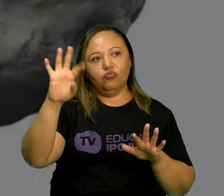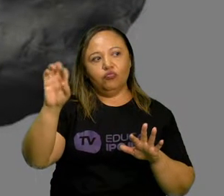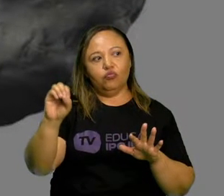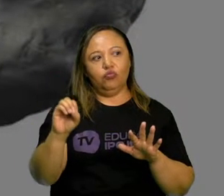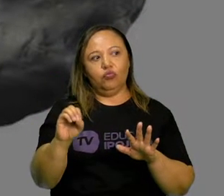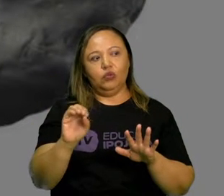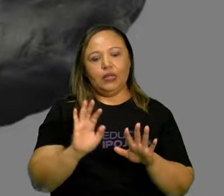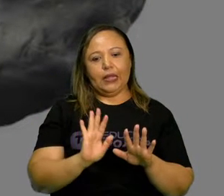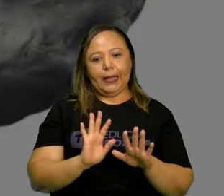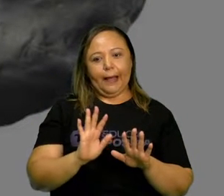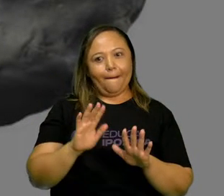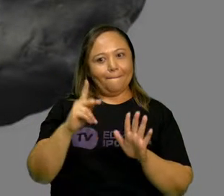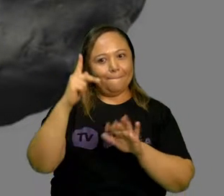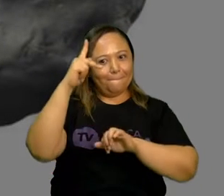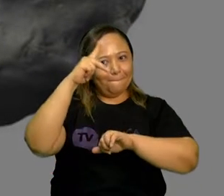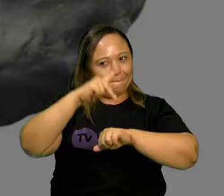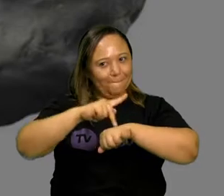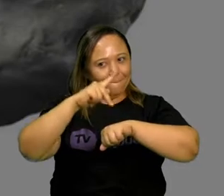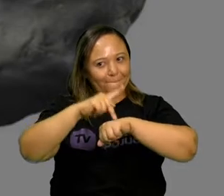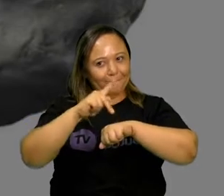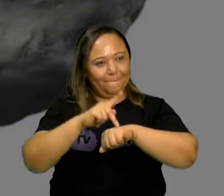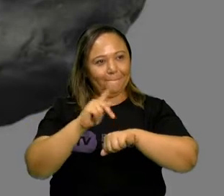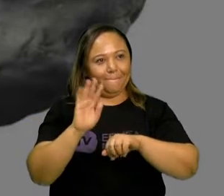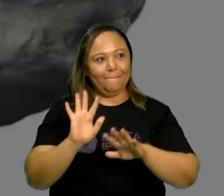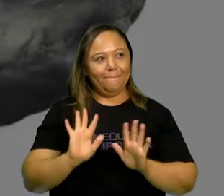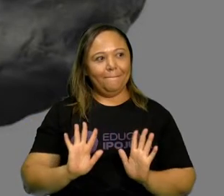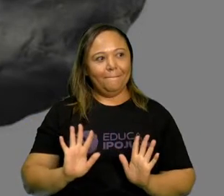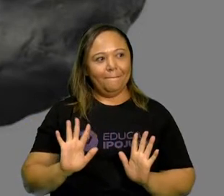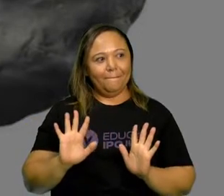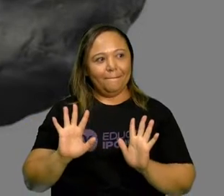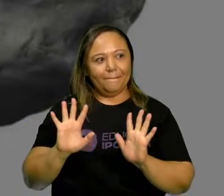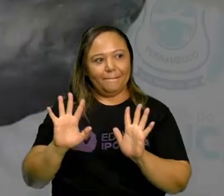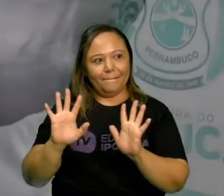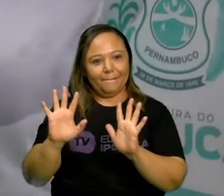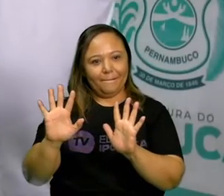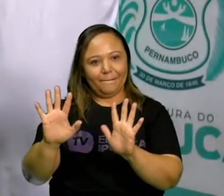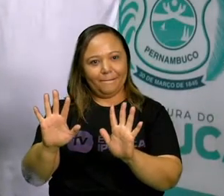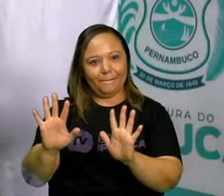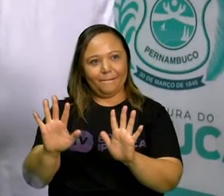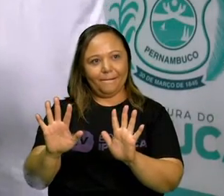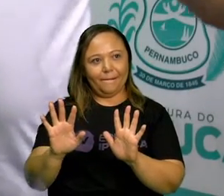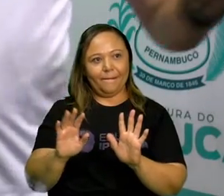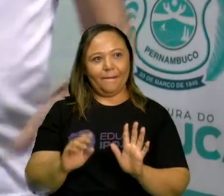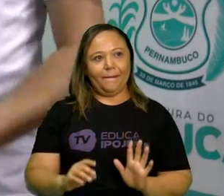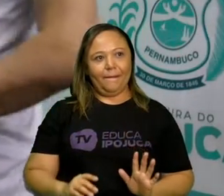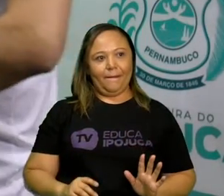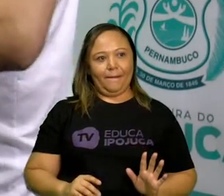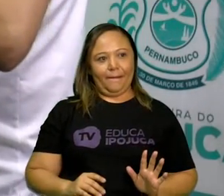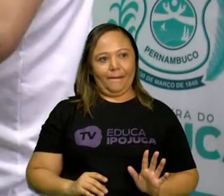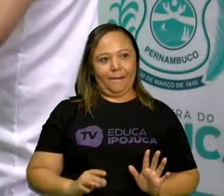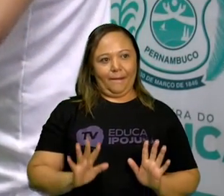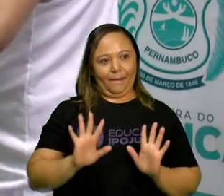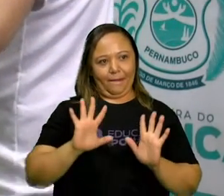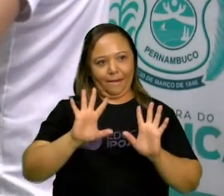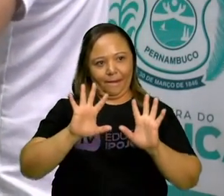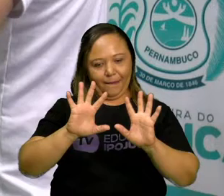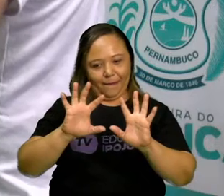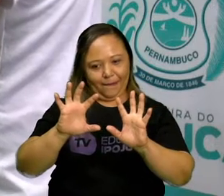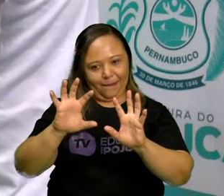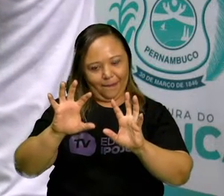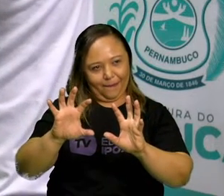a ver tá empurrando uma pedra né mas eu posso Volta para mim câmera eu posso aqui